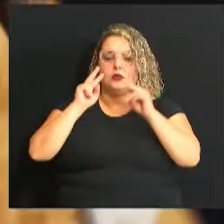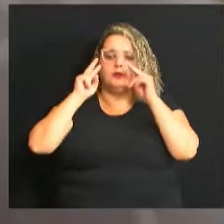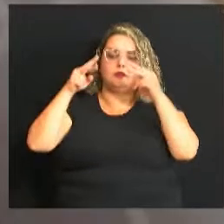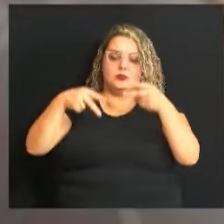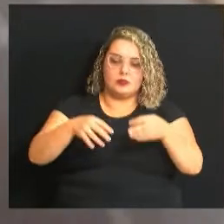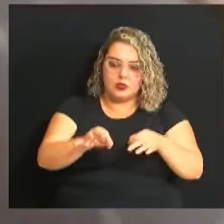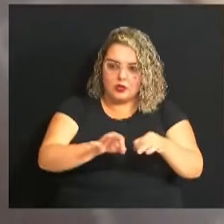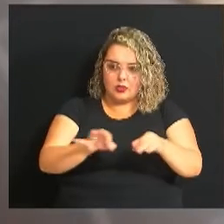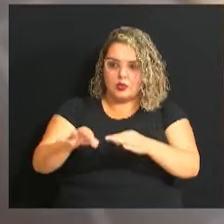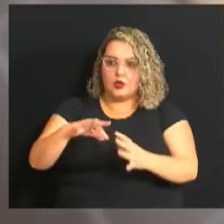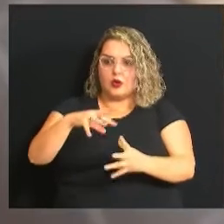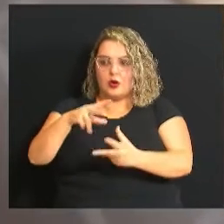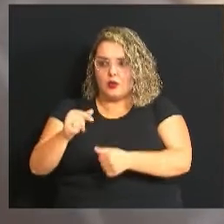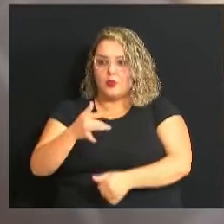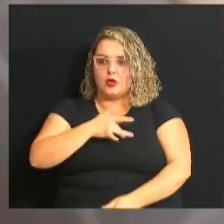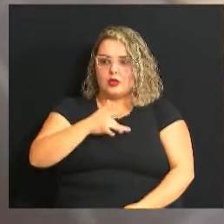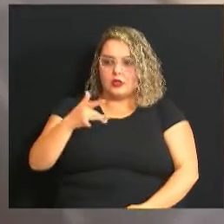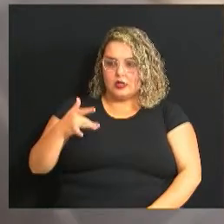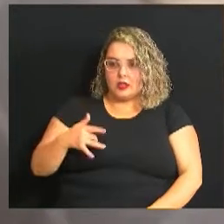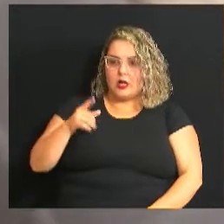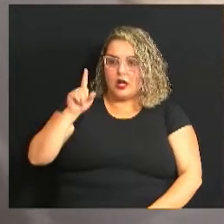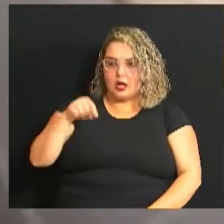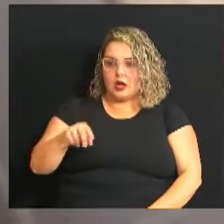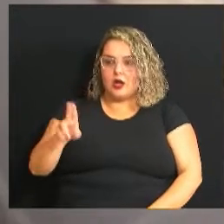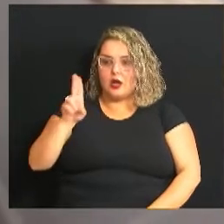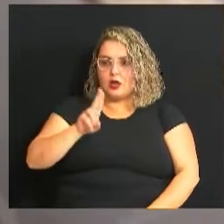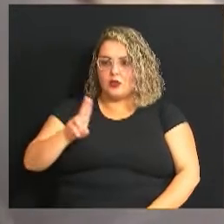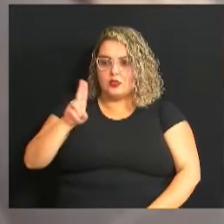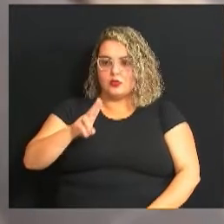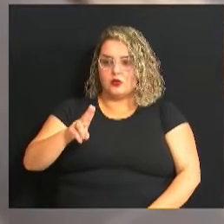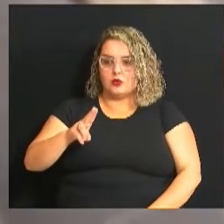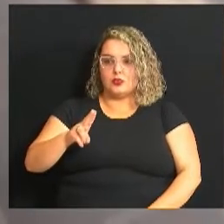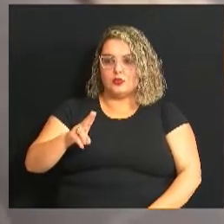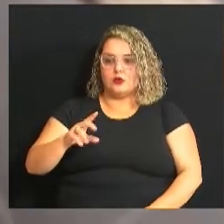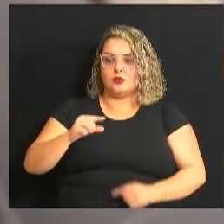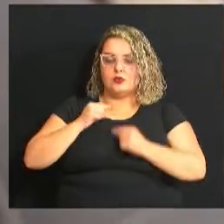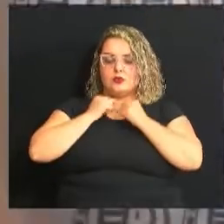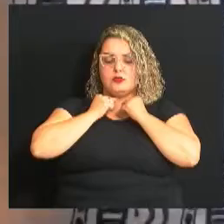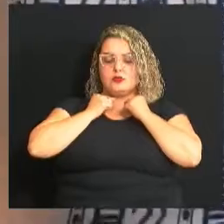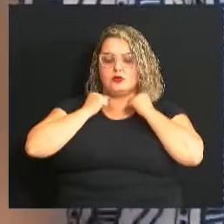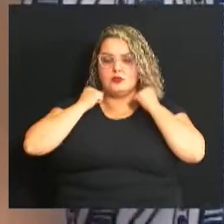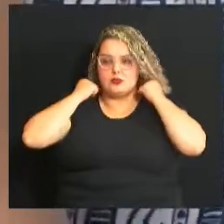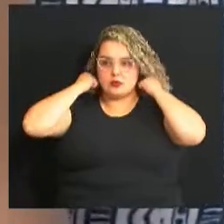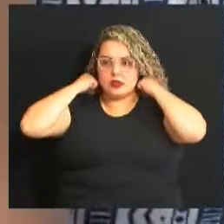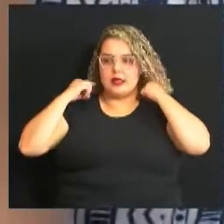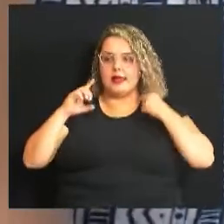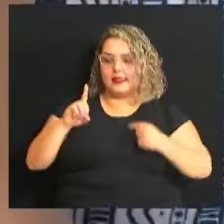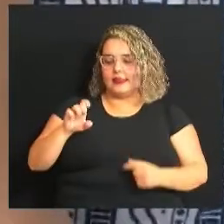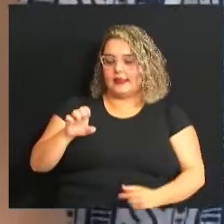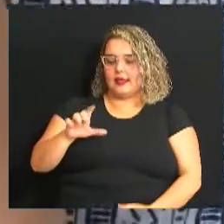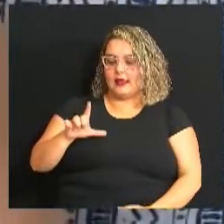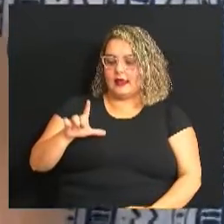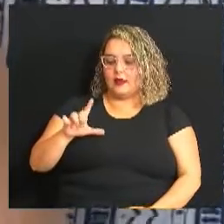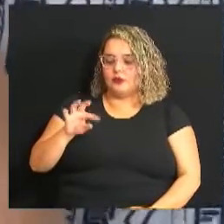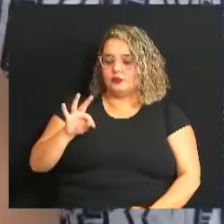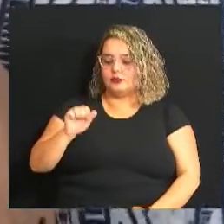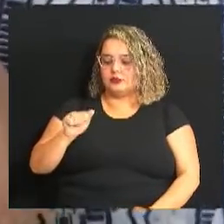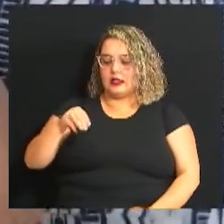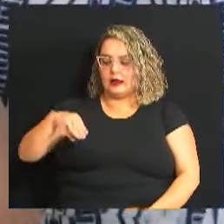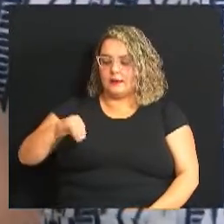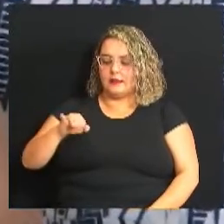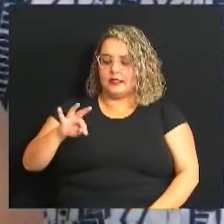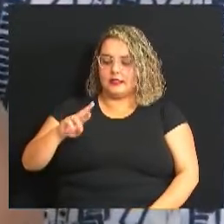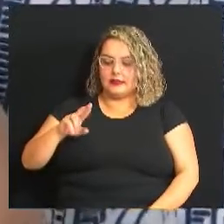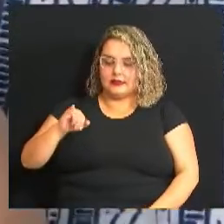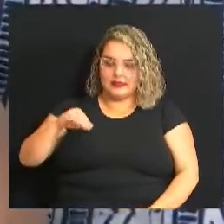Organização Mundial da Saúde, é o uso de coleiras impregnadas com deltametrina, né, que é um antiparasitário de uso tópico que